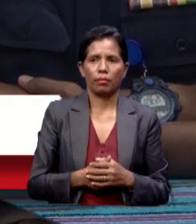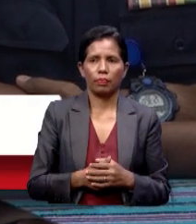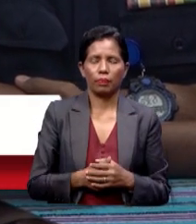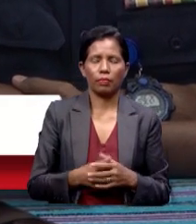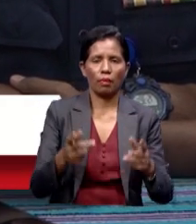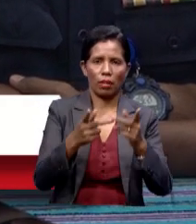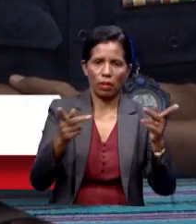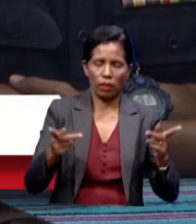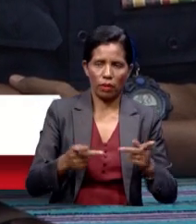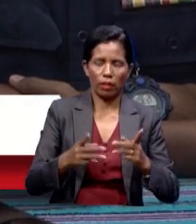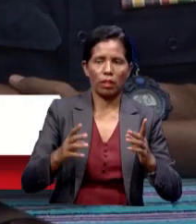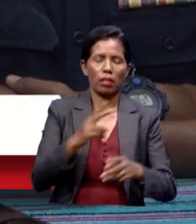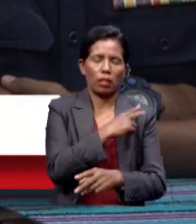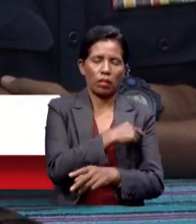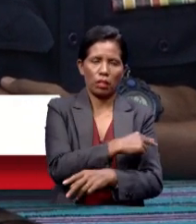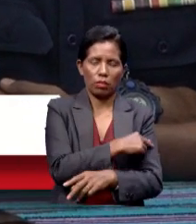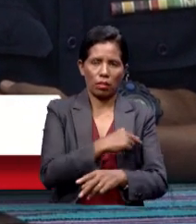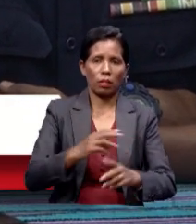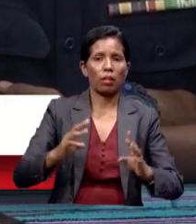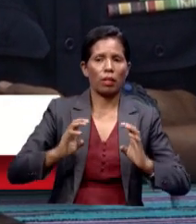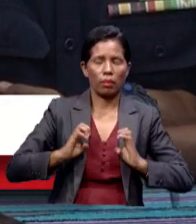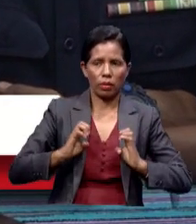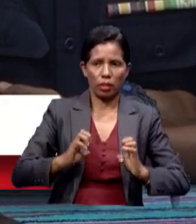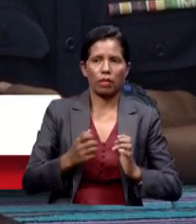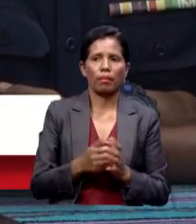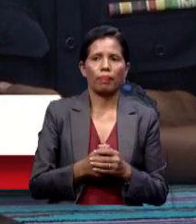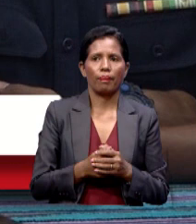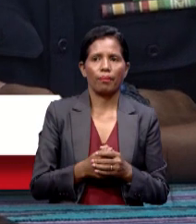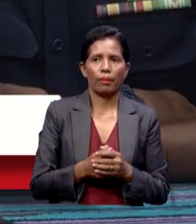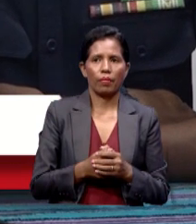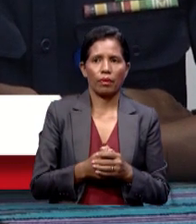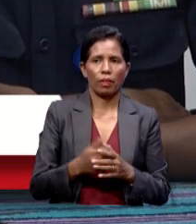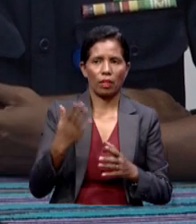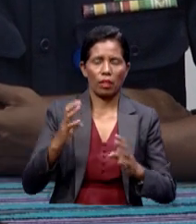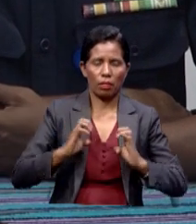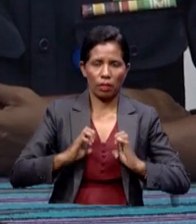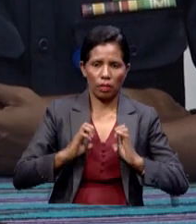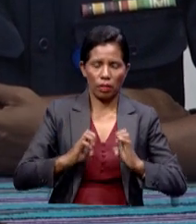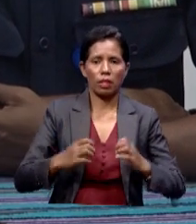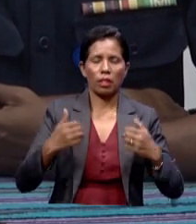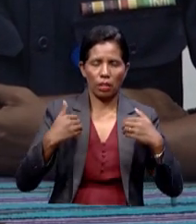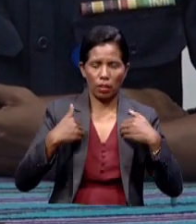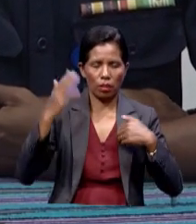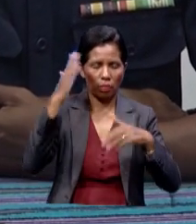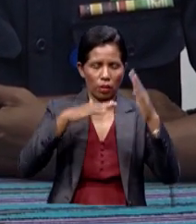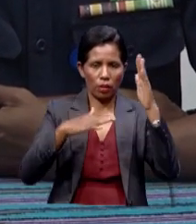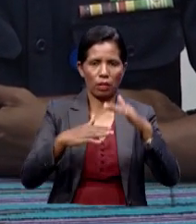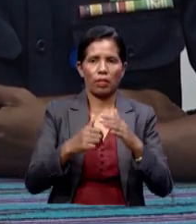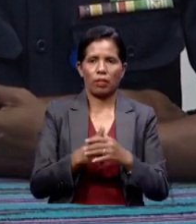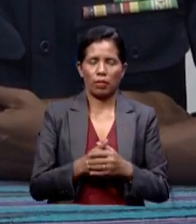em Hospital Guido Valadares, e a salão de emergência, acontece de um